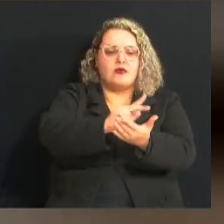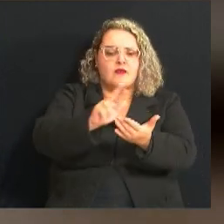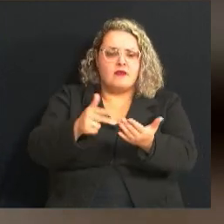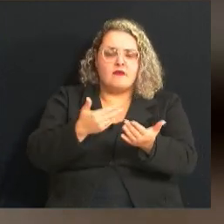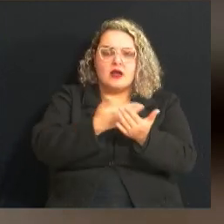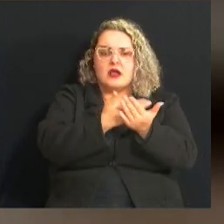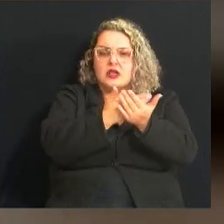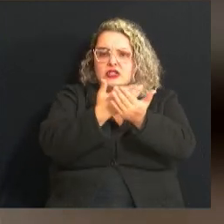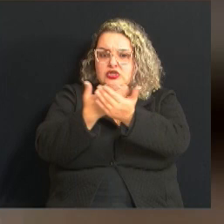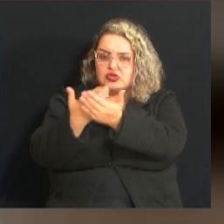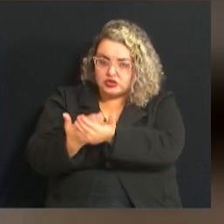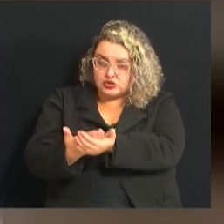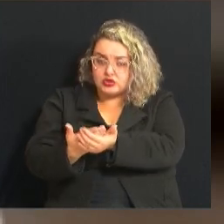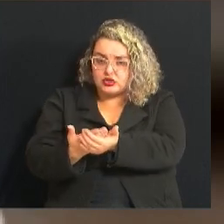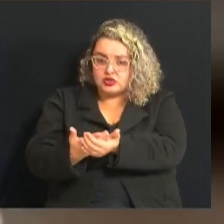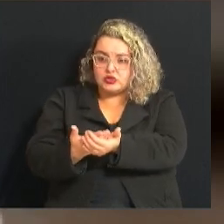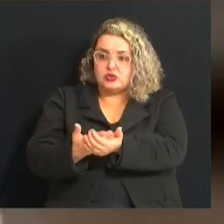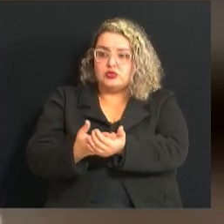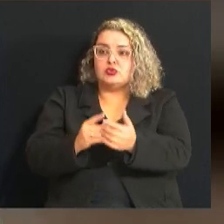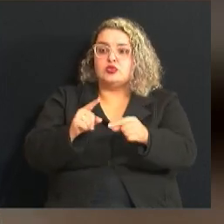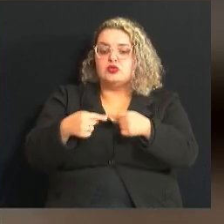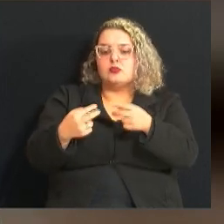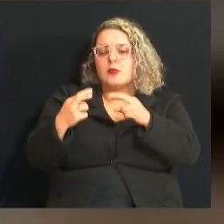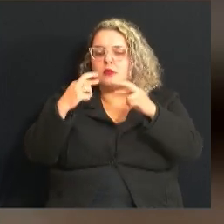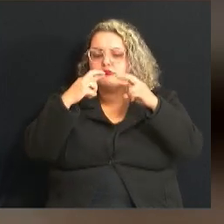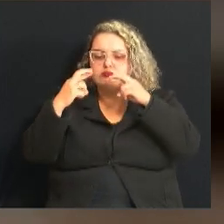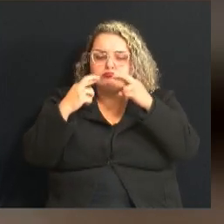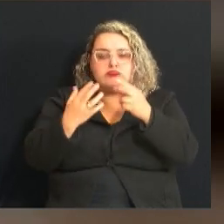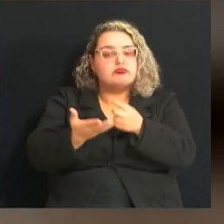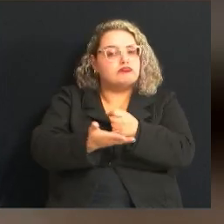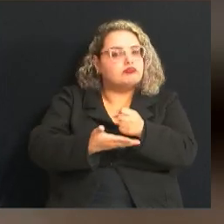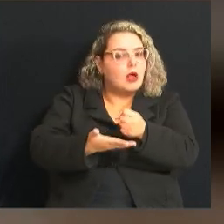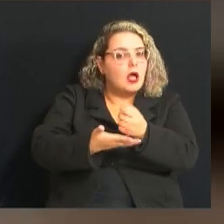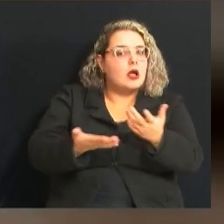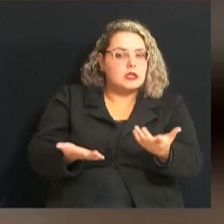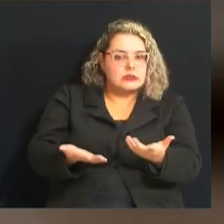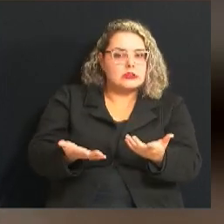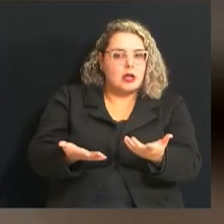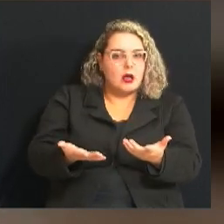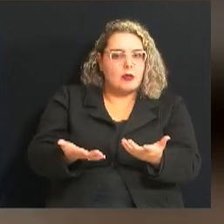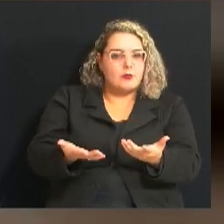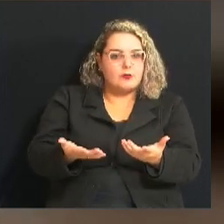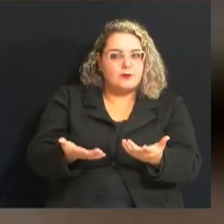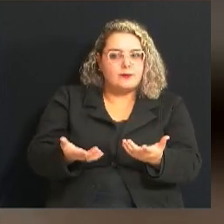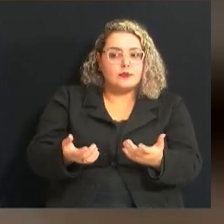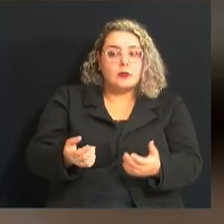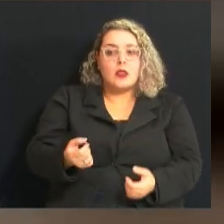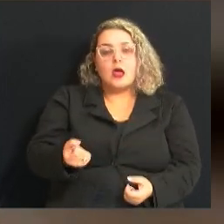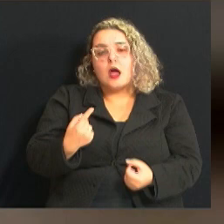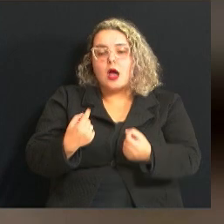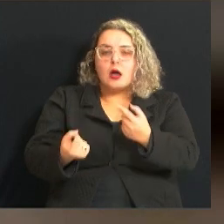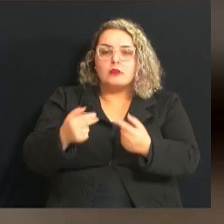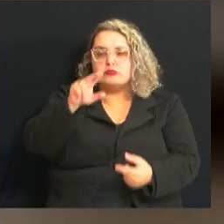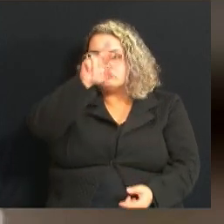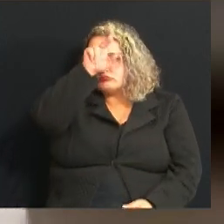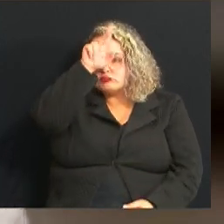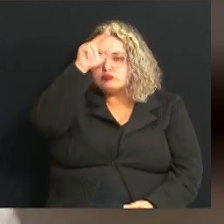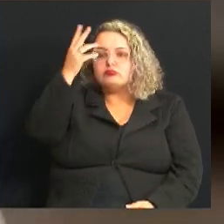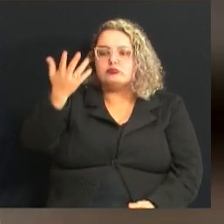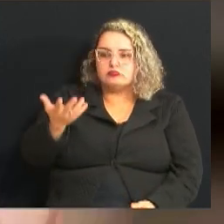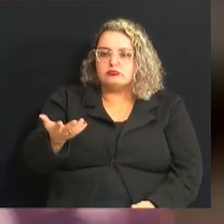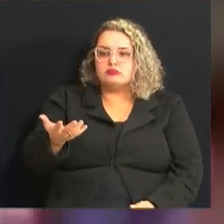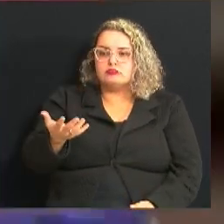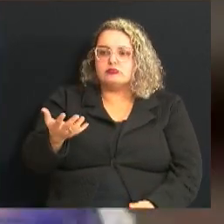a partir de uma observação básica de que alguns insetos estavam